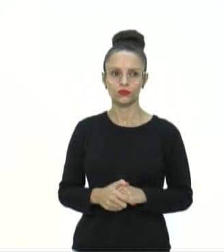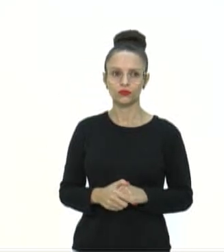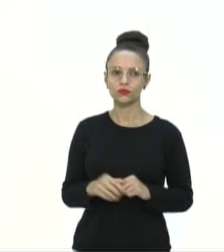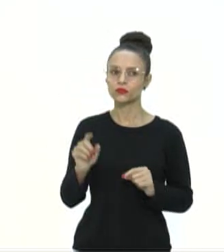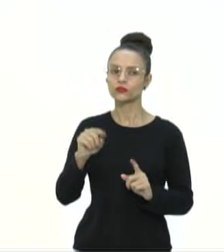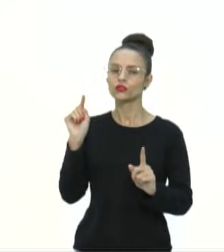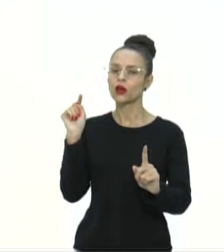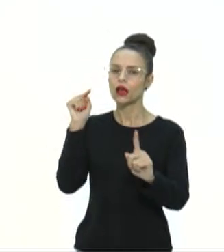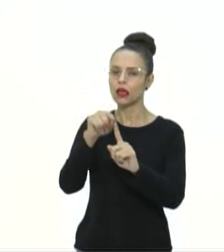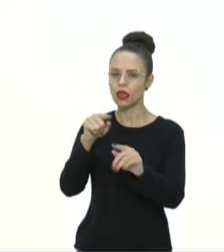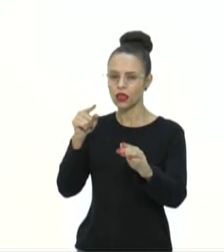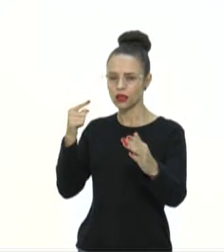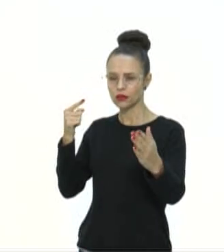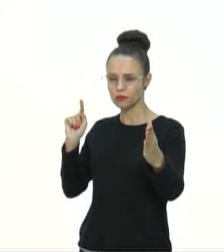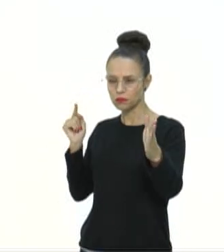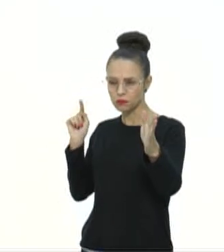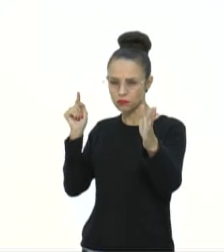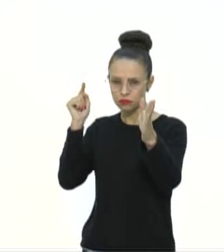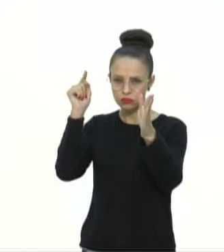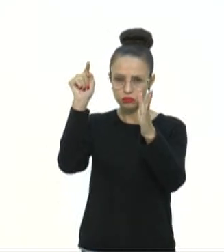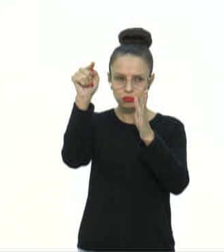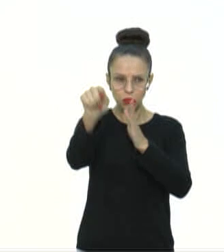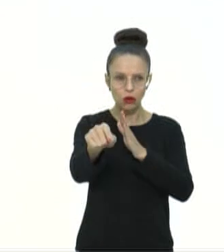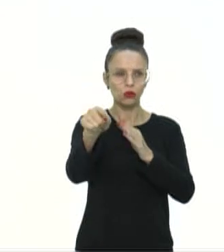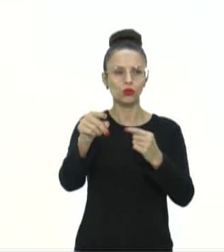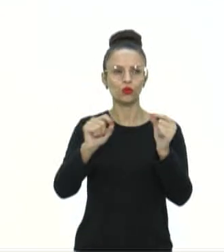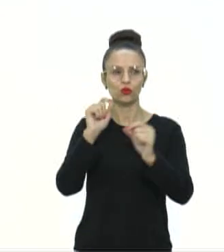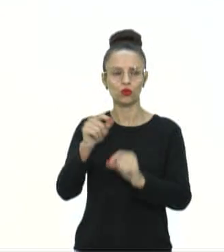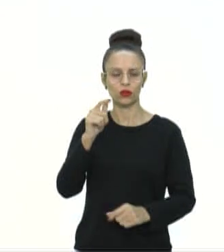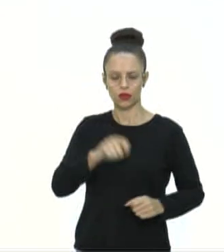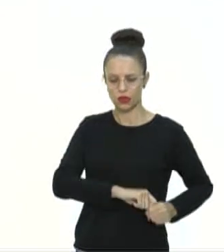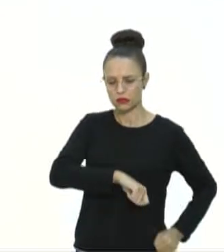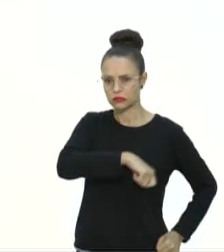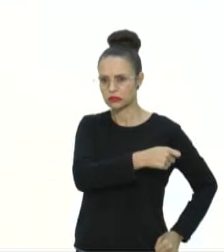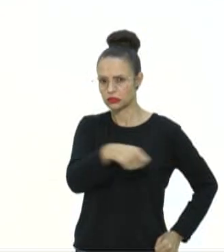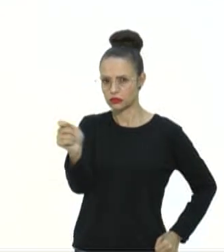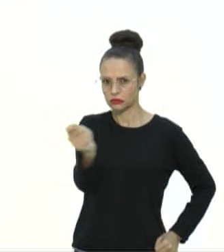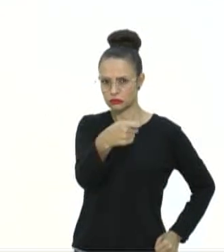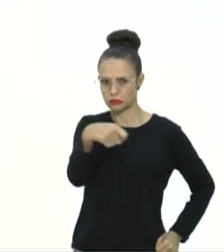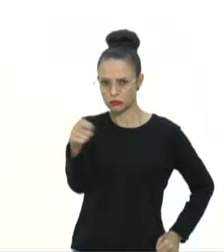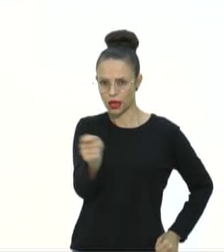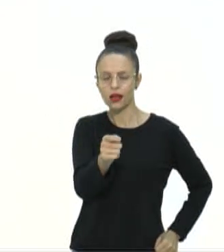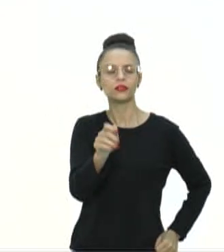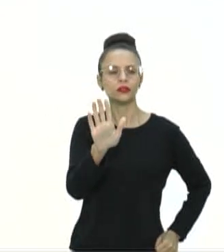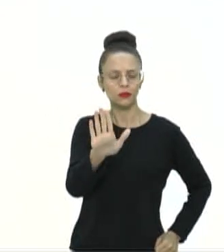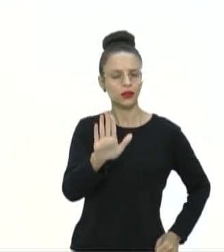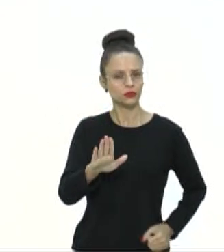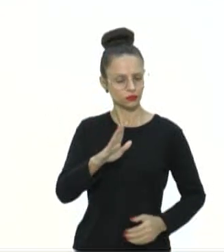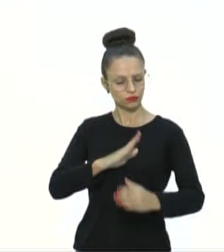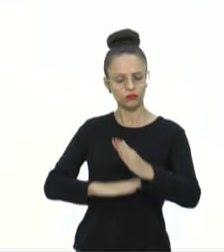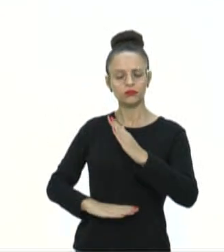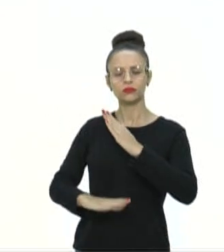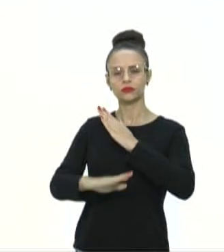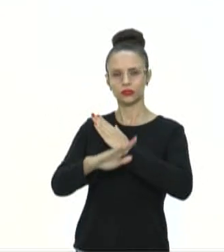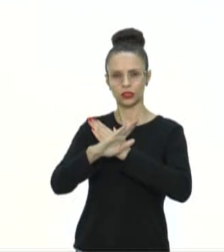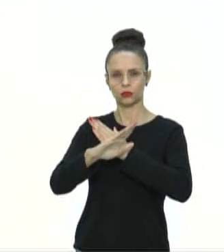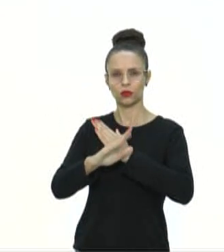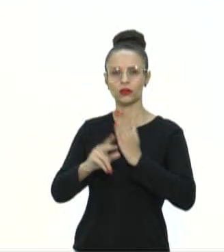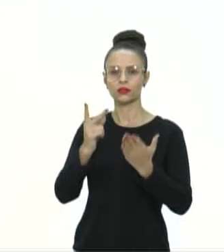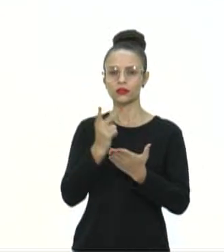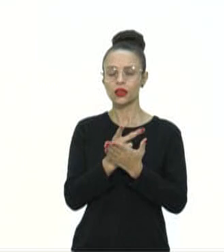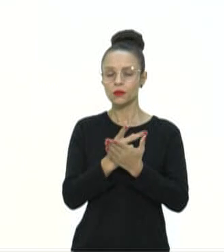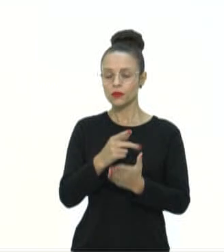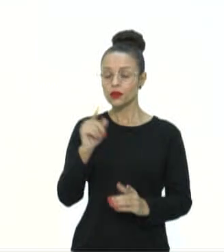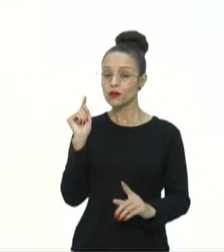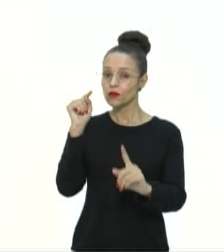um alvo com uma flecha e cortar algo com a sua espada katana, um samurai sempre